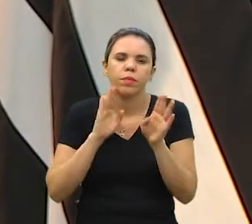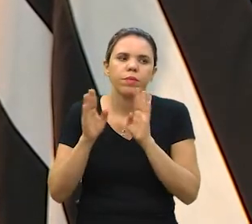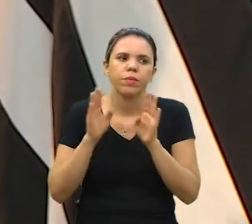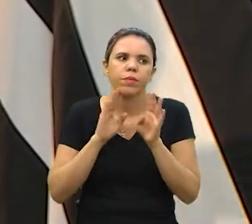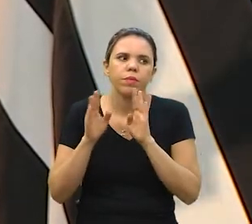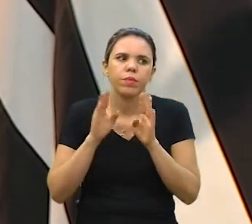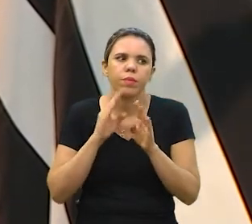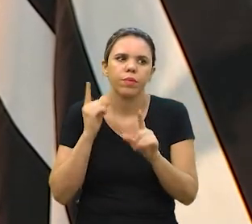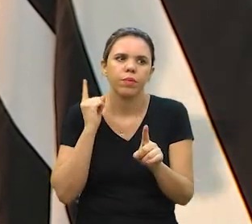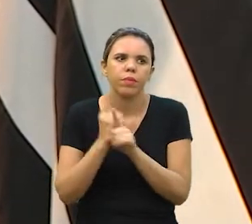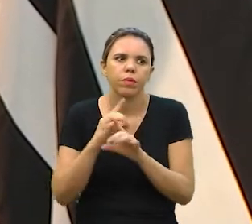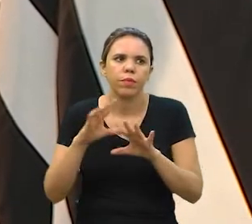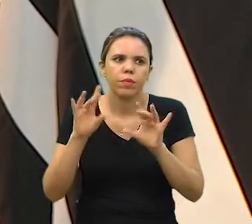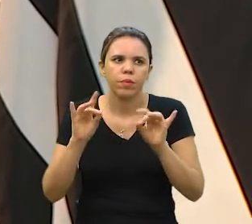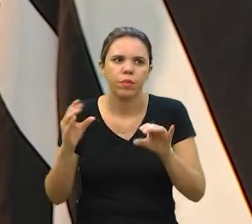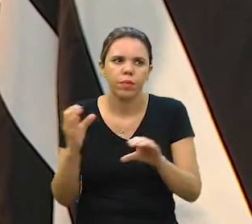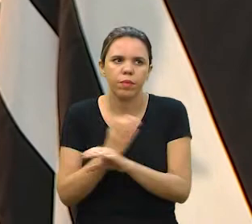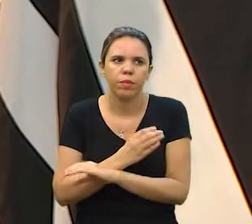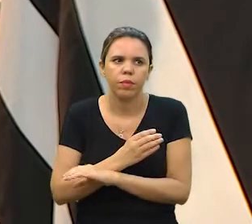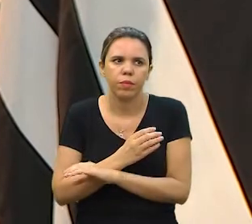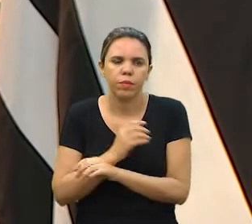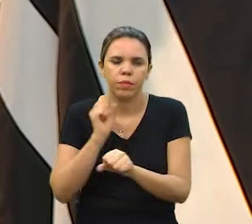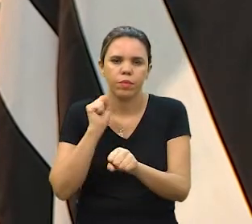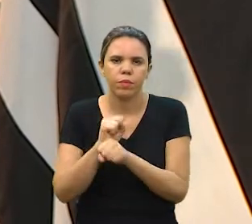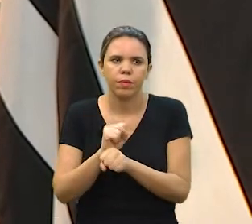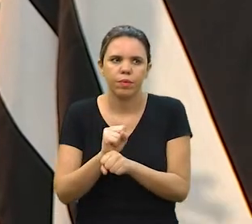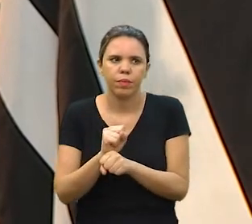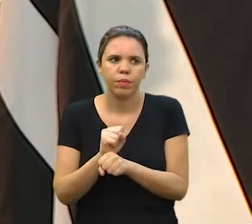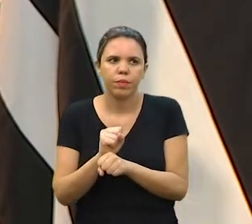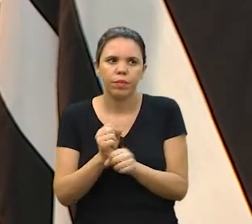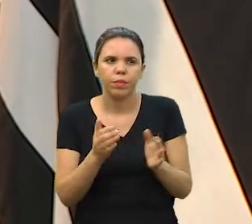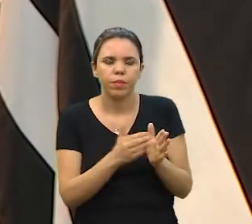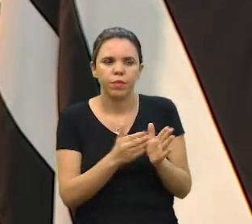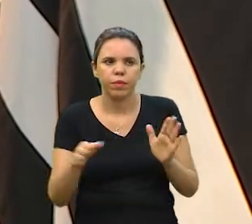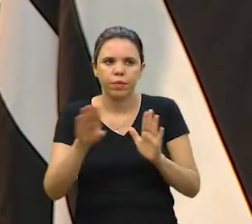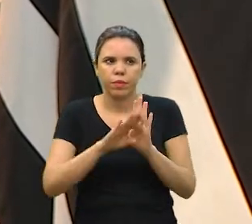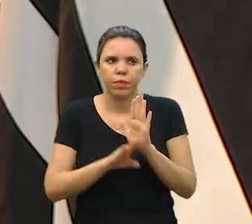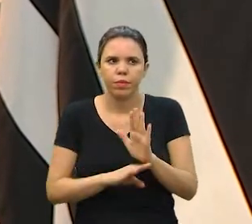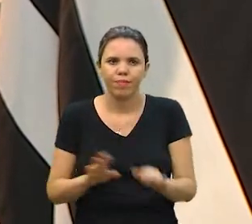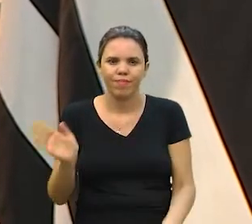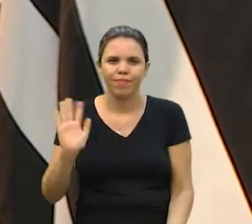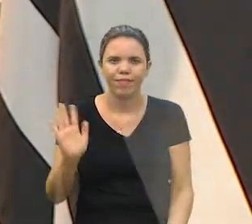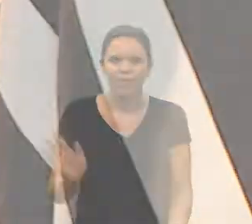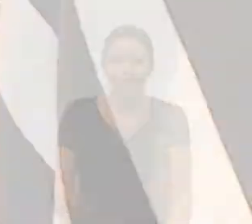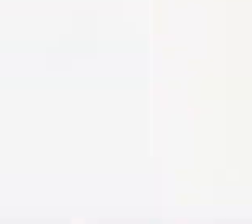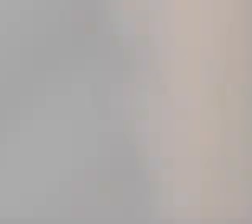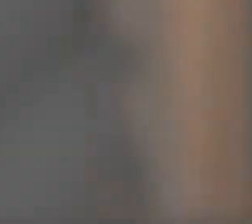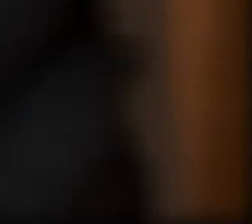Facebook, você encontra tudo na íntegra. A gente te espera ao longo da nossa programação.